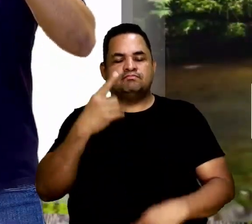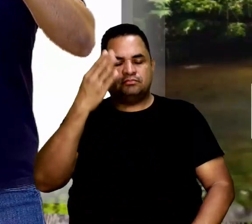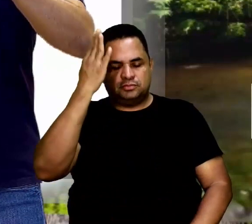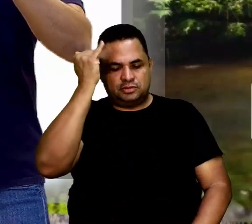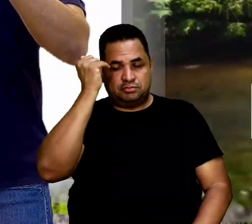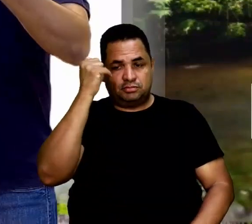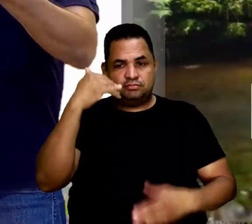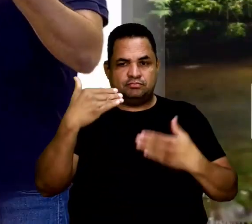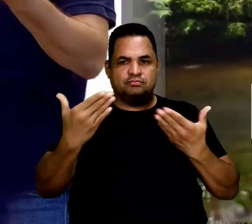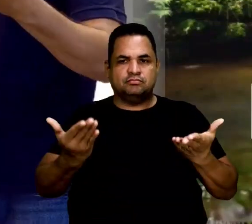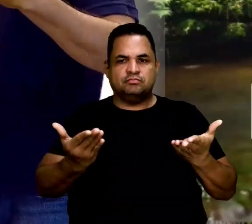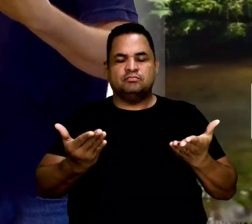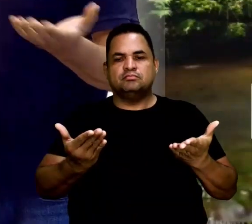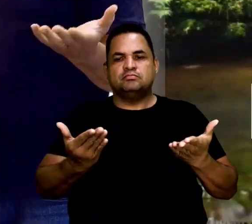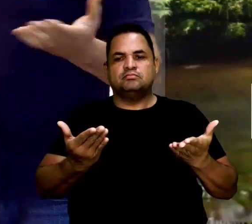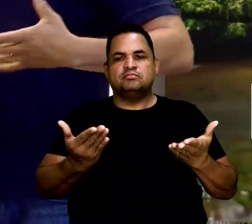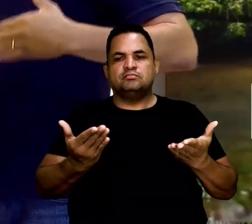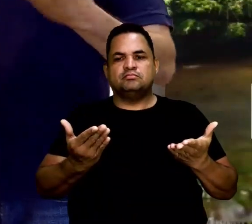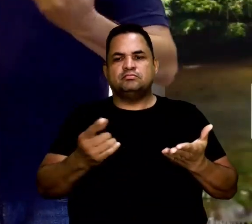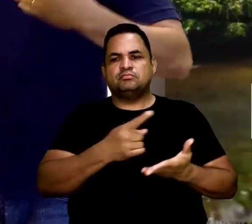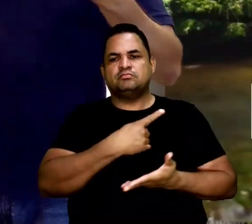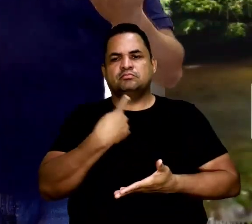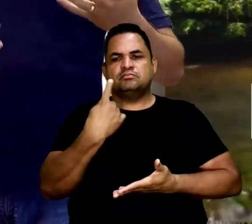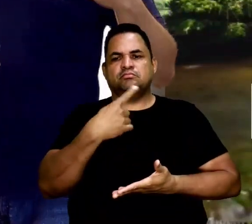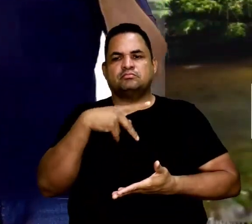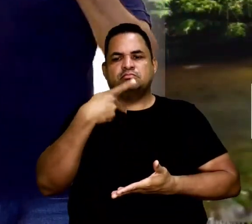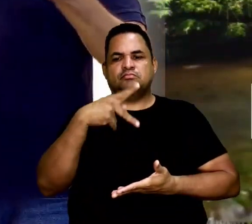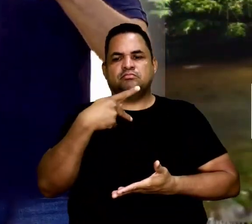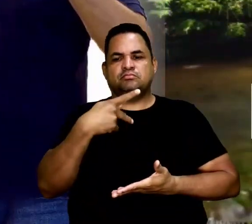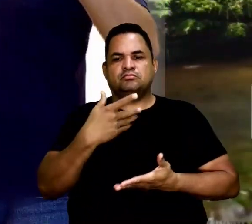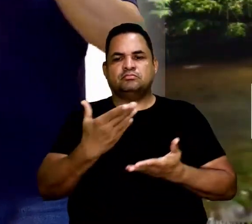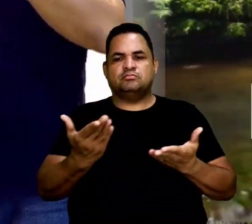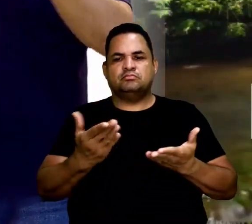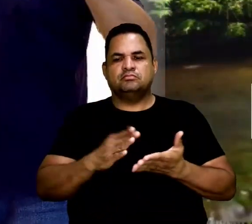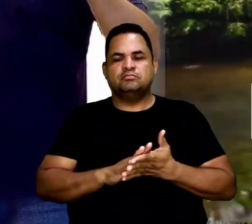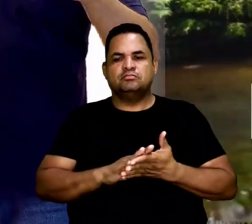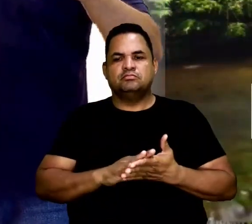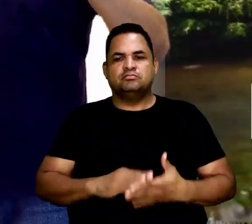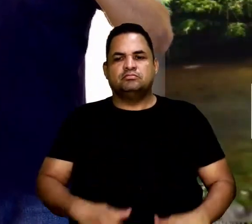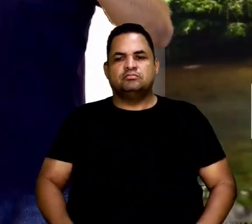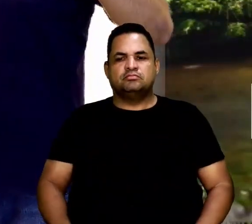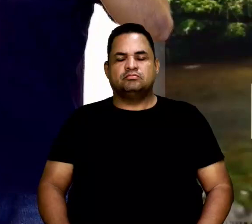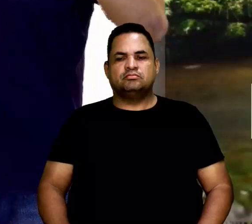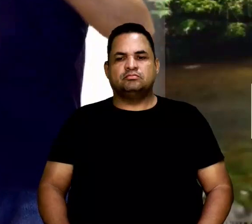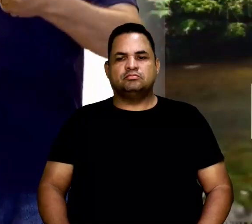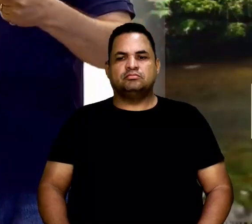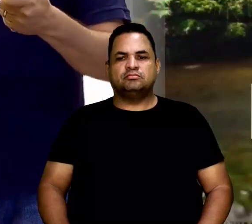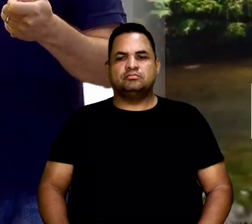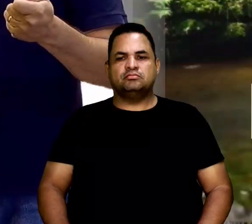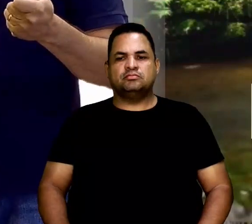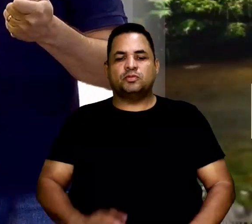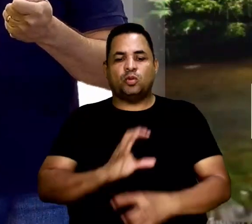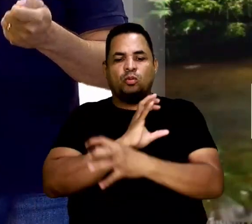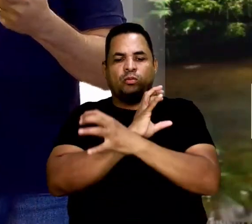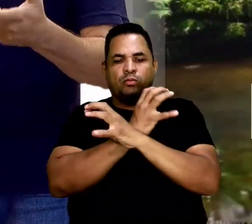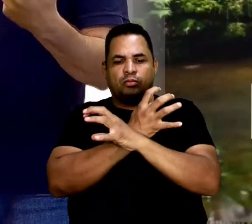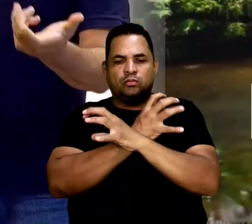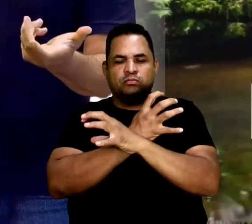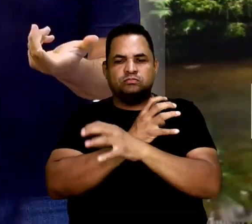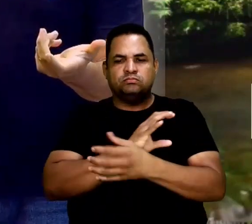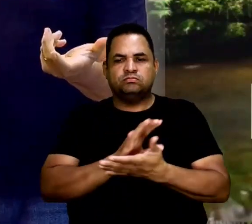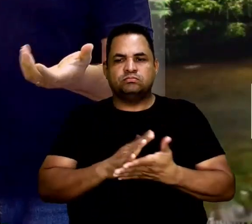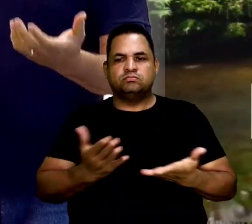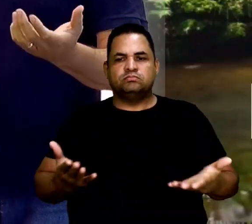que nós falamos isso, mas como eu vou falar sobre essa aula também, eu vou englobar. O osso, ele